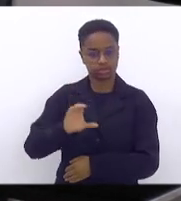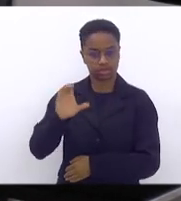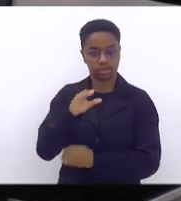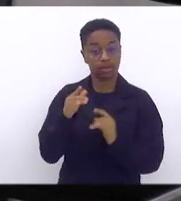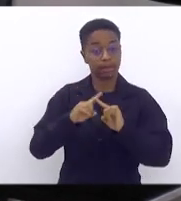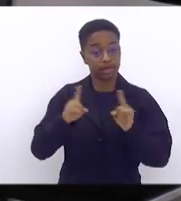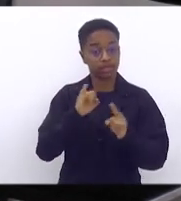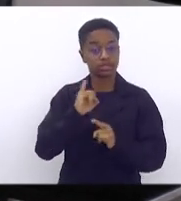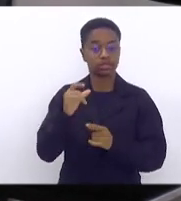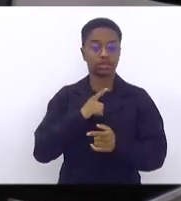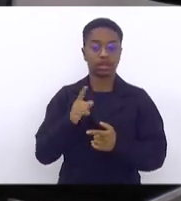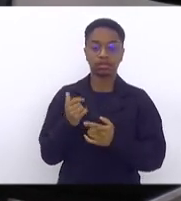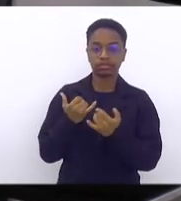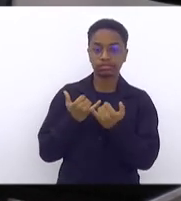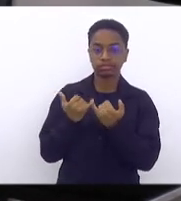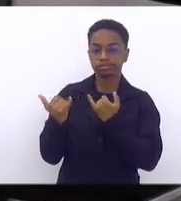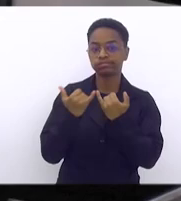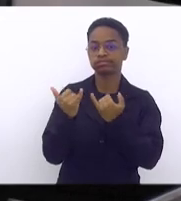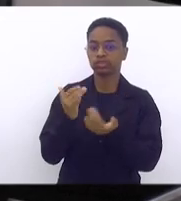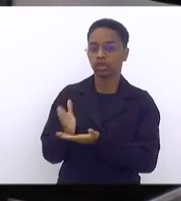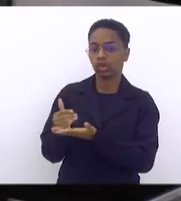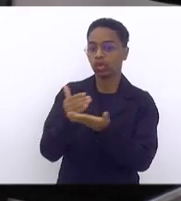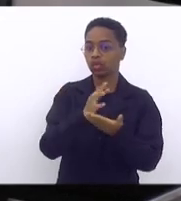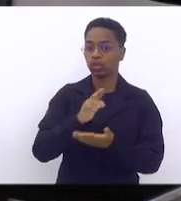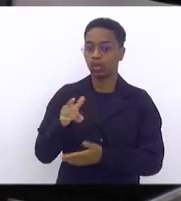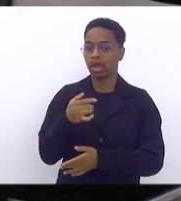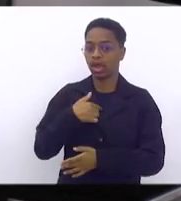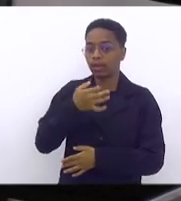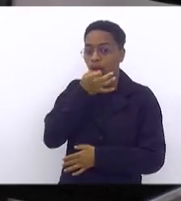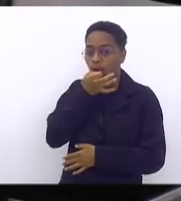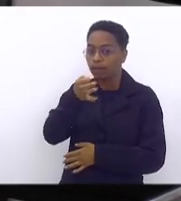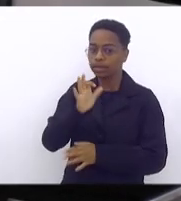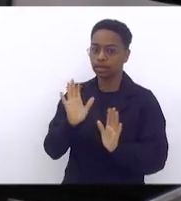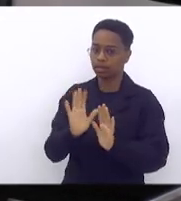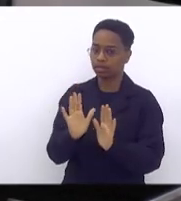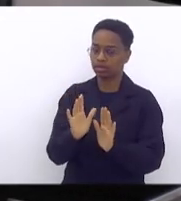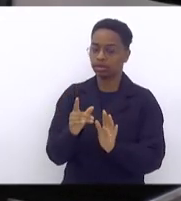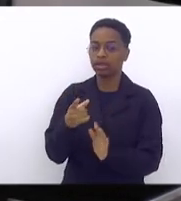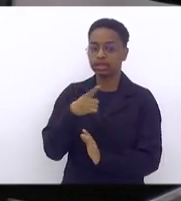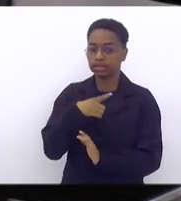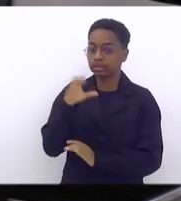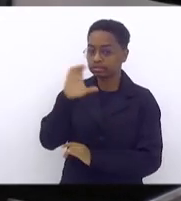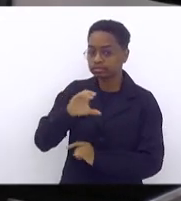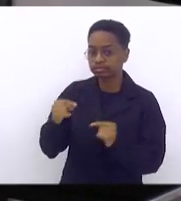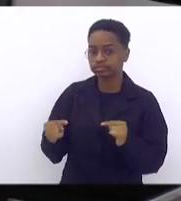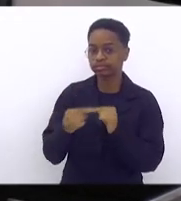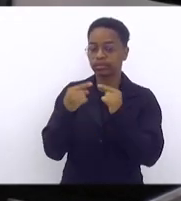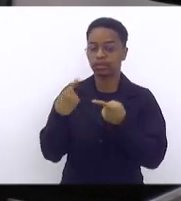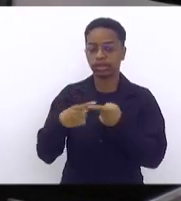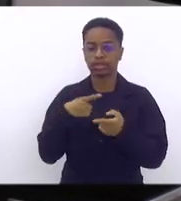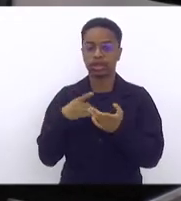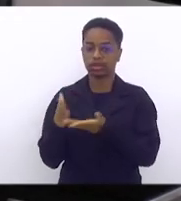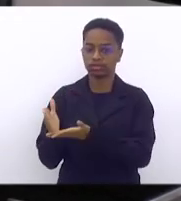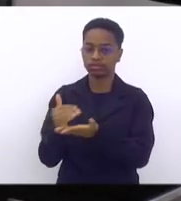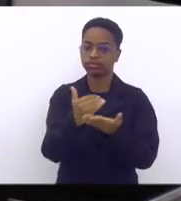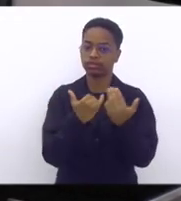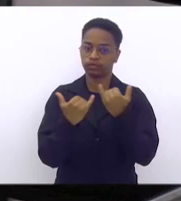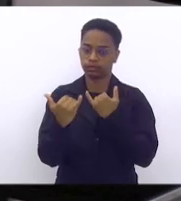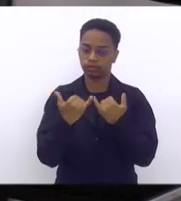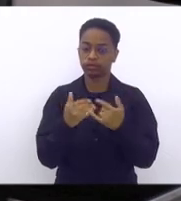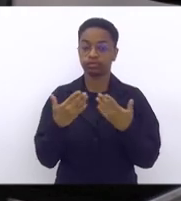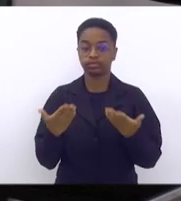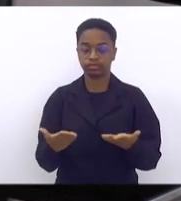tem números, aí a gente não está falando de achismo, a gente está falando de algo científico, porque tem dados. E aí